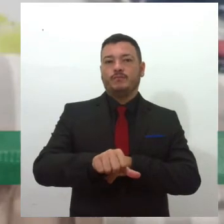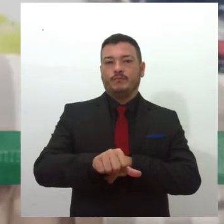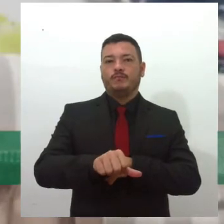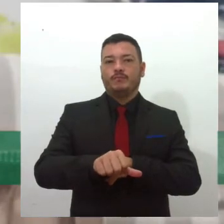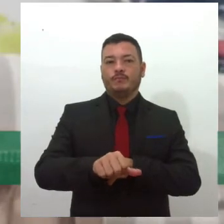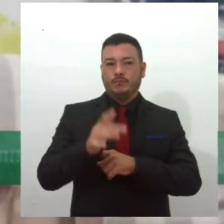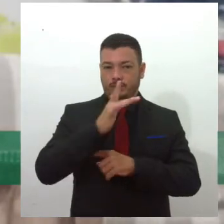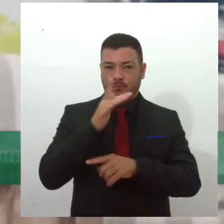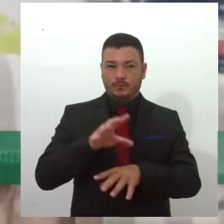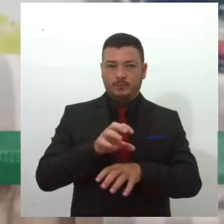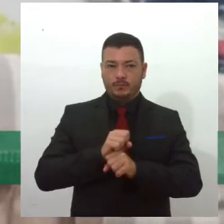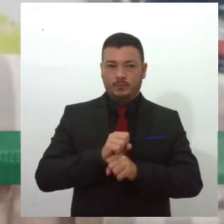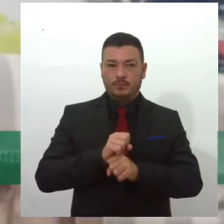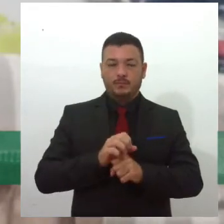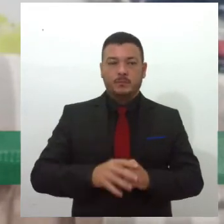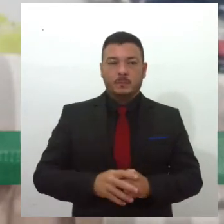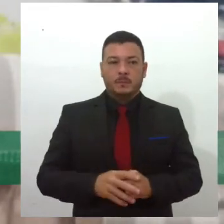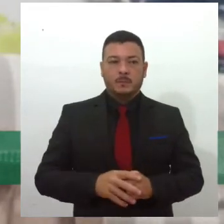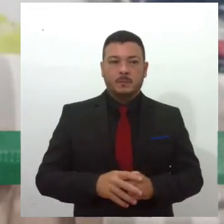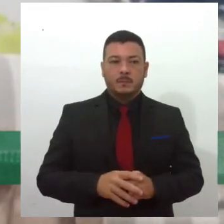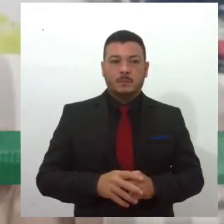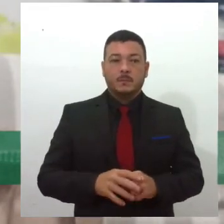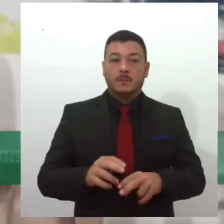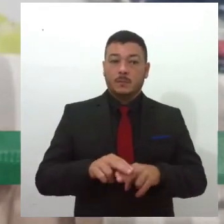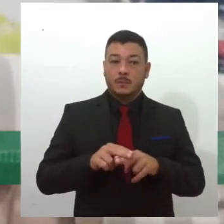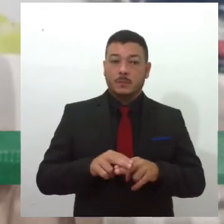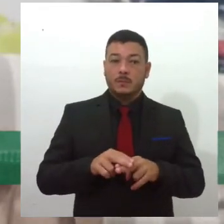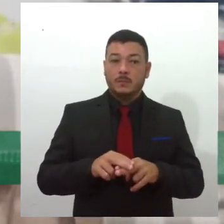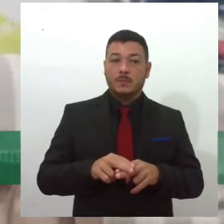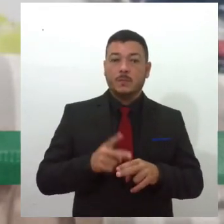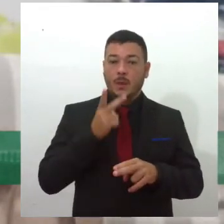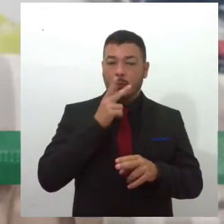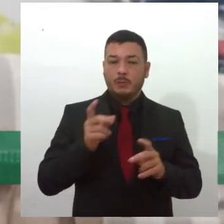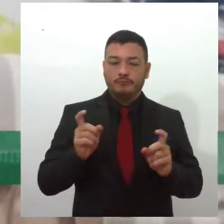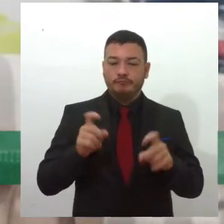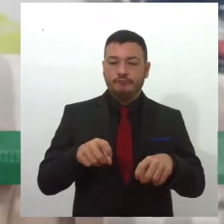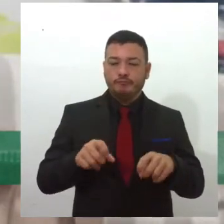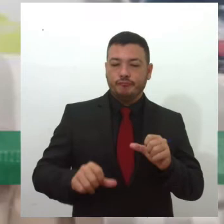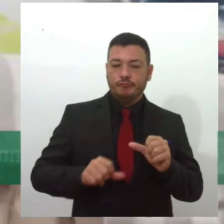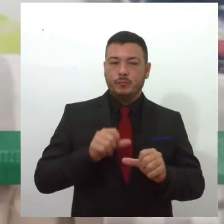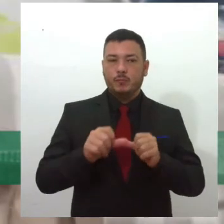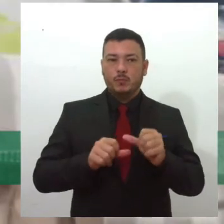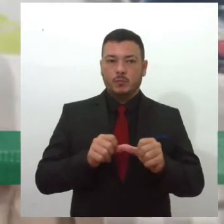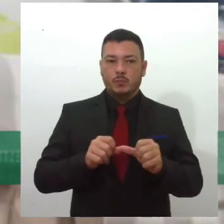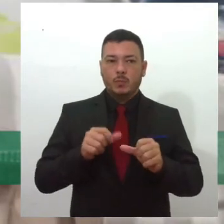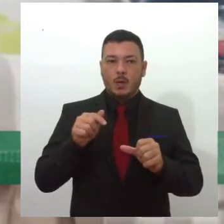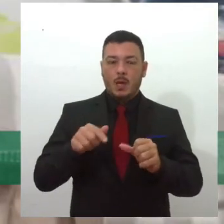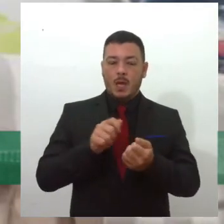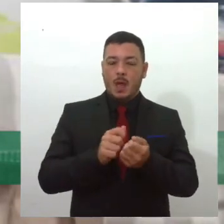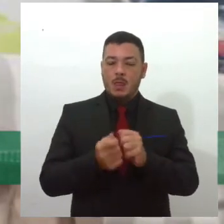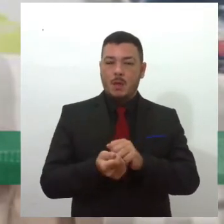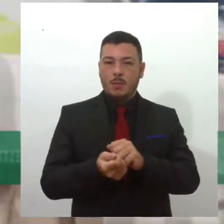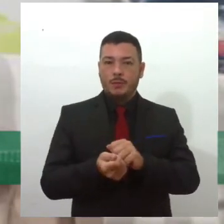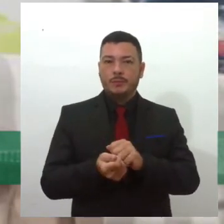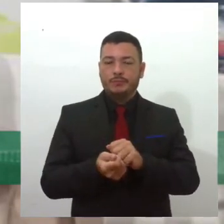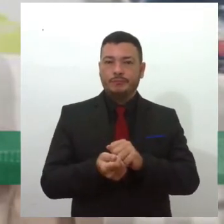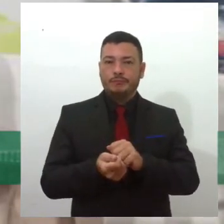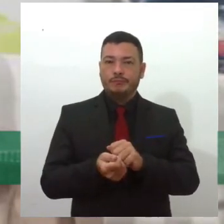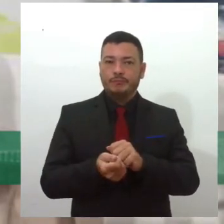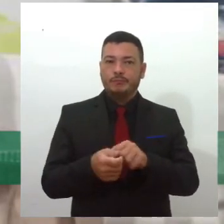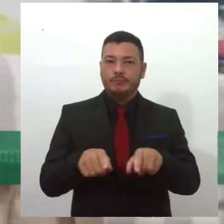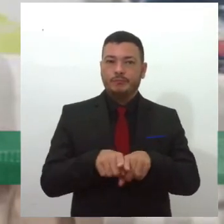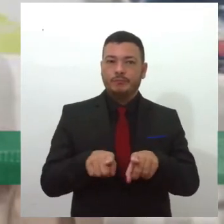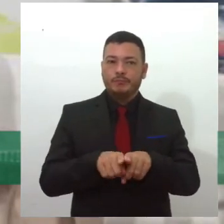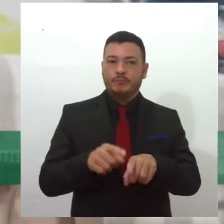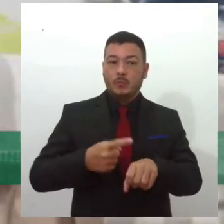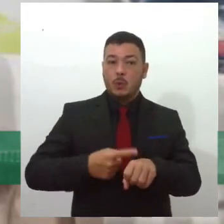Covid, ele vai aprendendo. Então, ele está se tornando mais rápido. Então, ele está se transmitindo muito mais facilmente que foi o